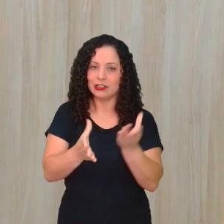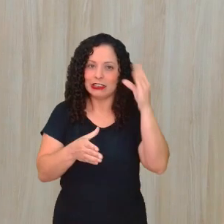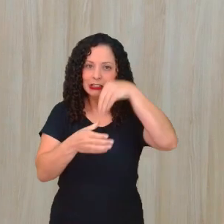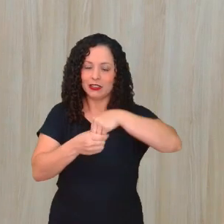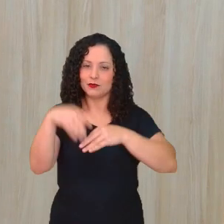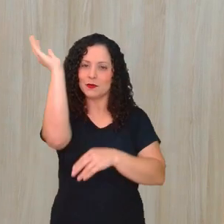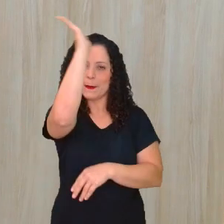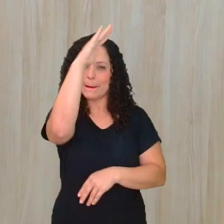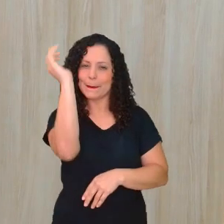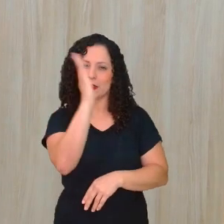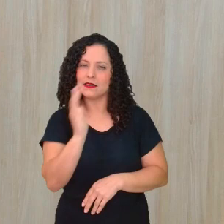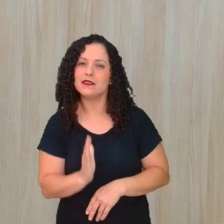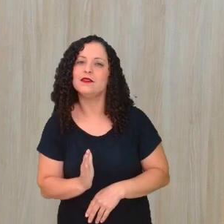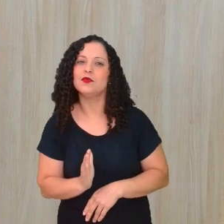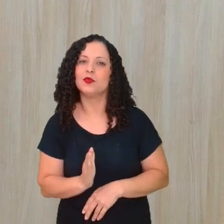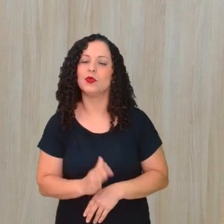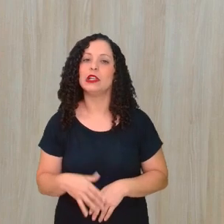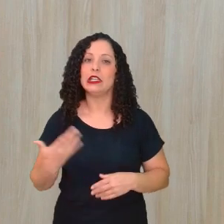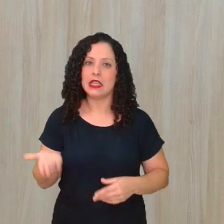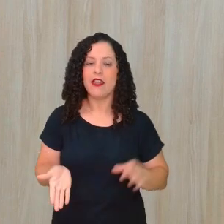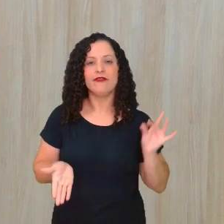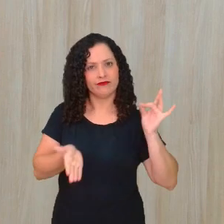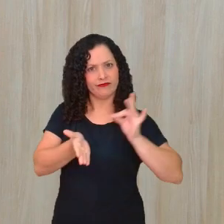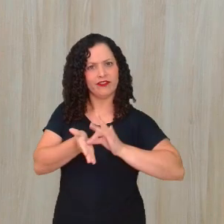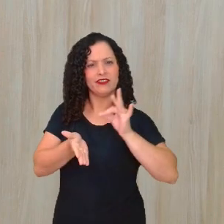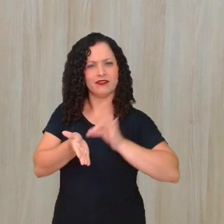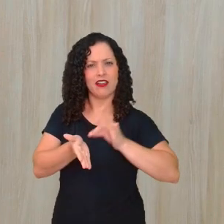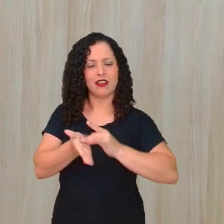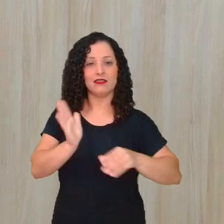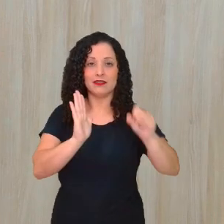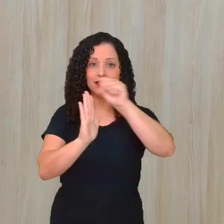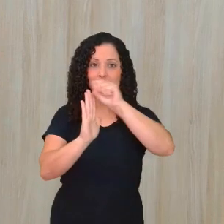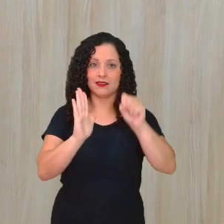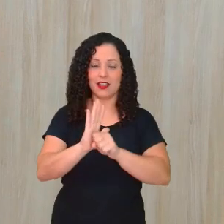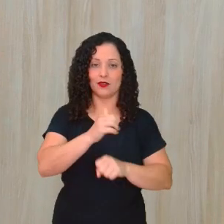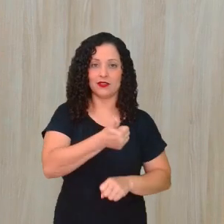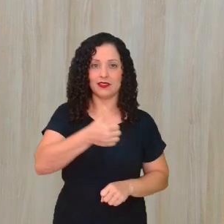né, de forma oficial, do século